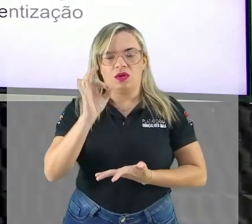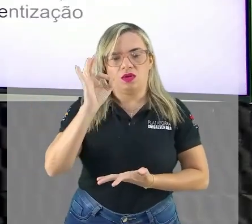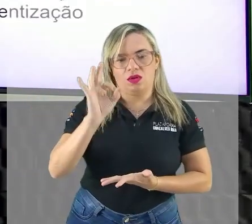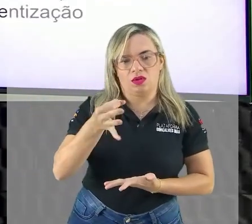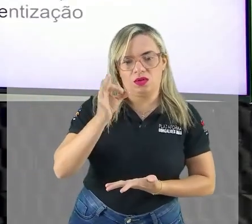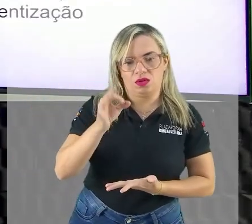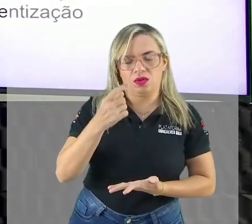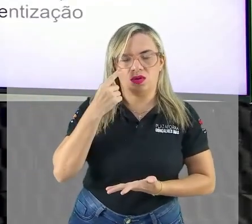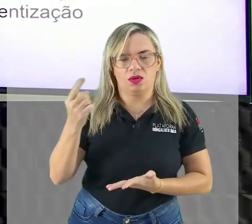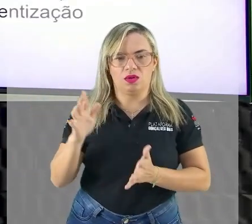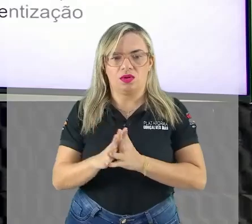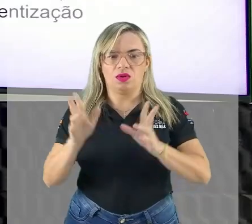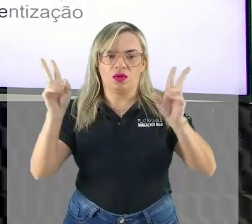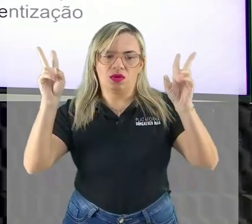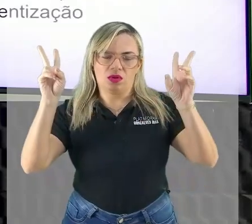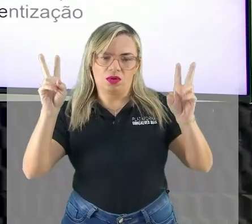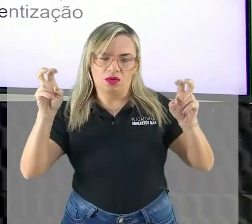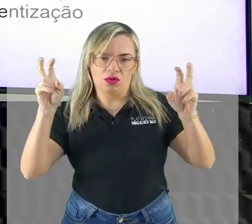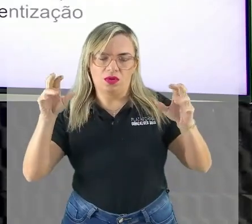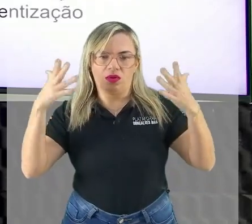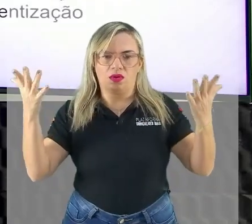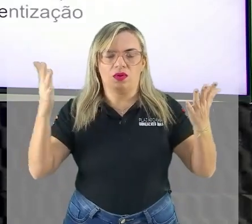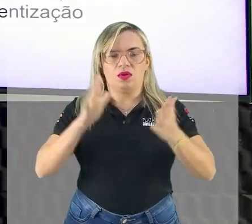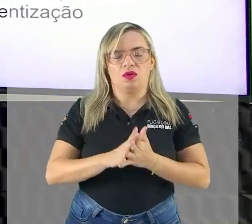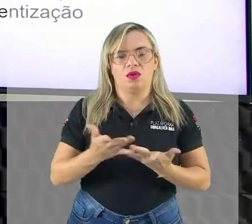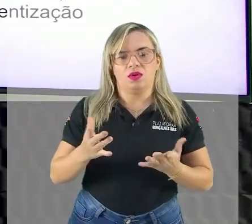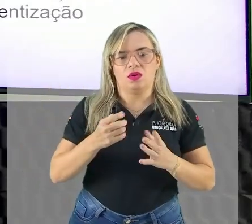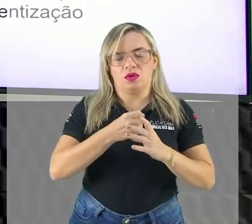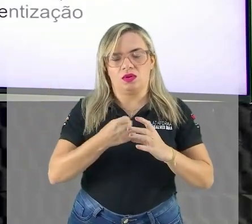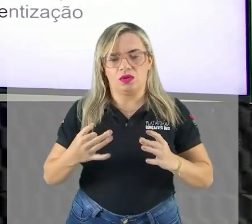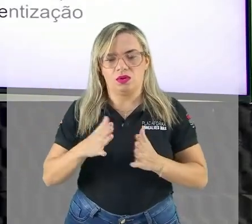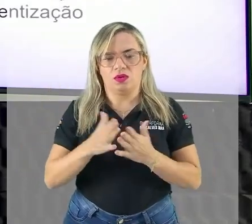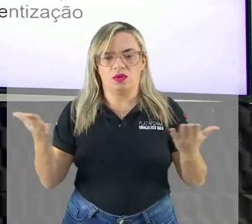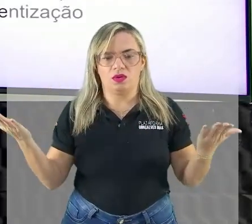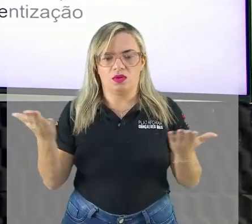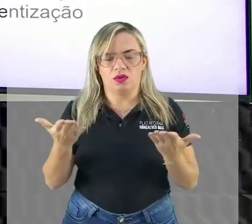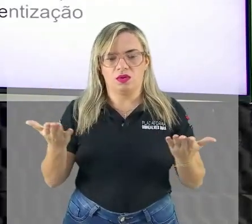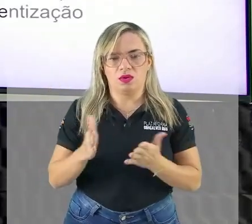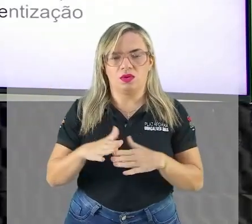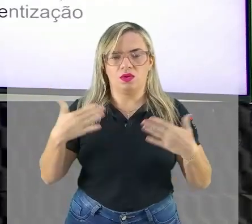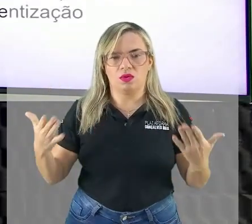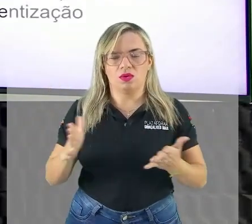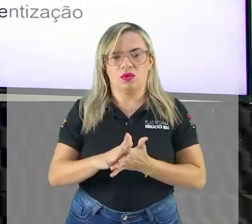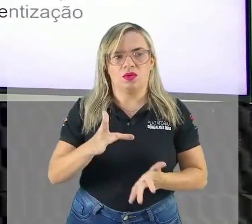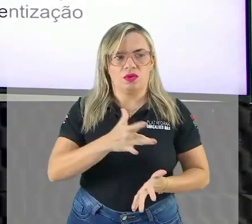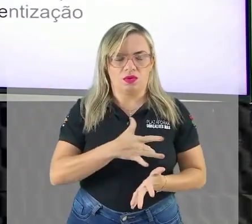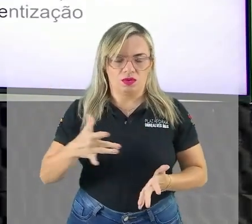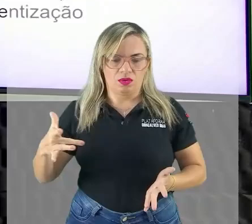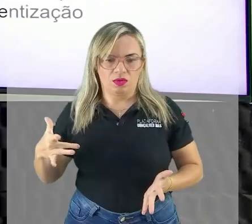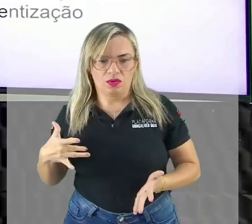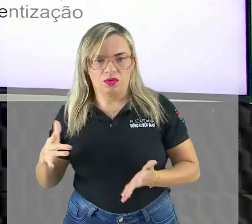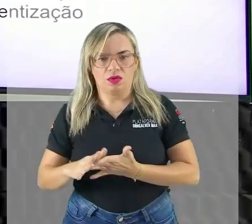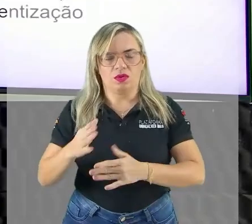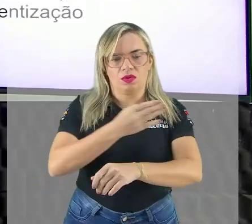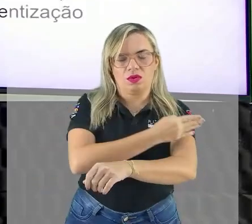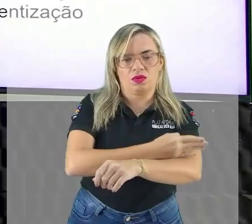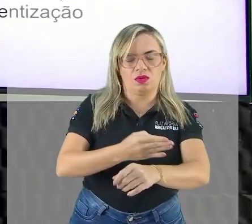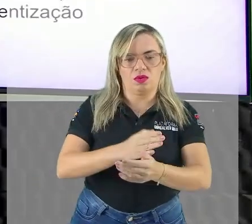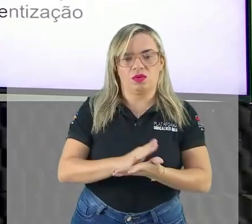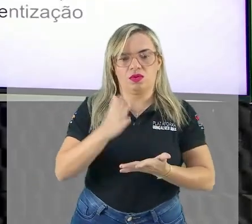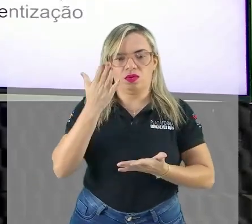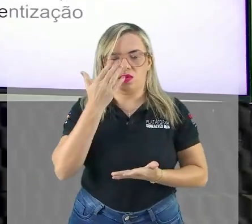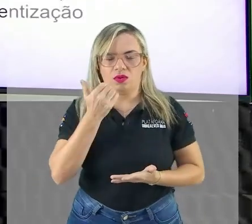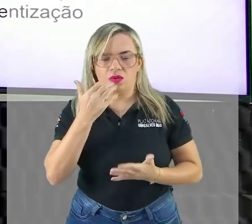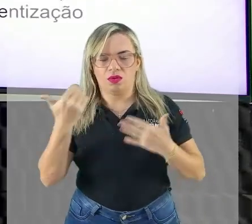adequada. Então é um tema, né, que é uma perspectiva atual que trata dessa questão da saúde, né, os hábitos